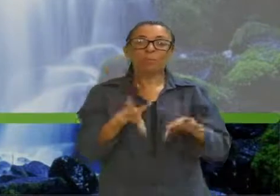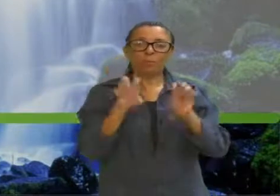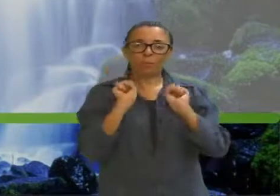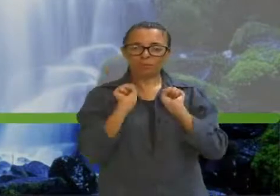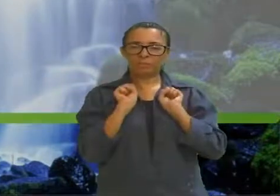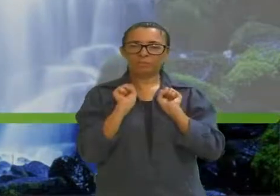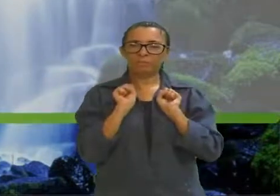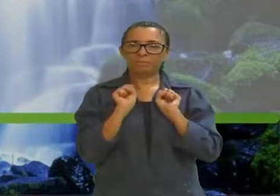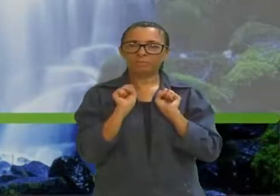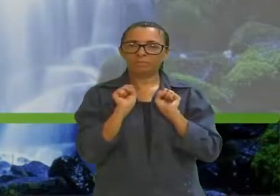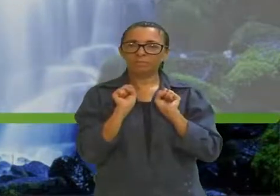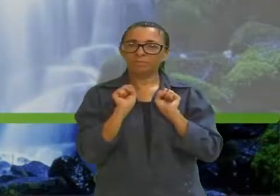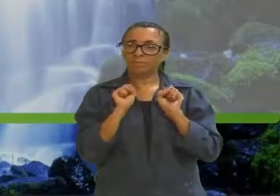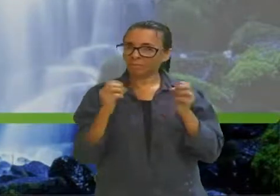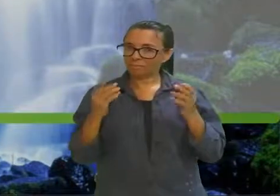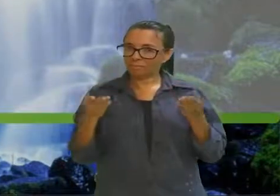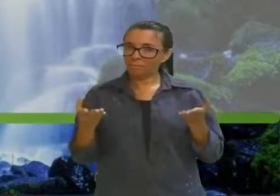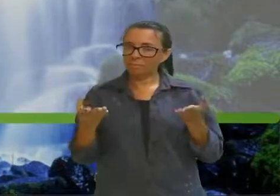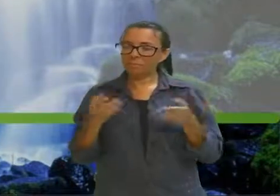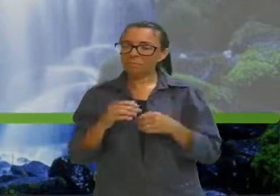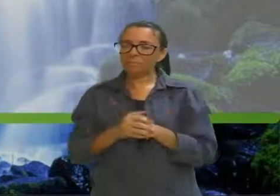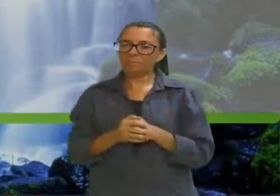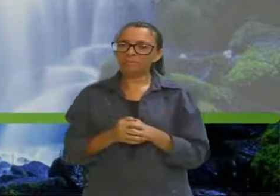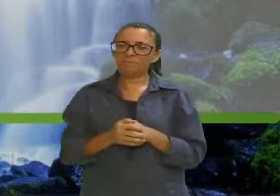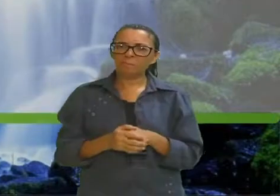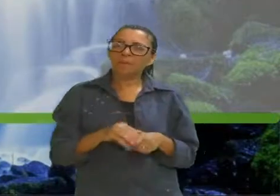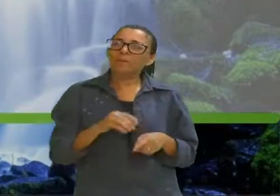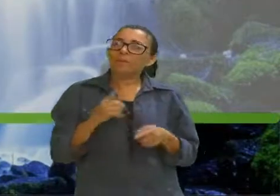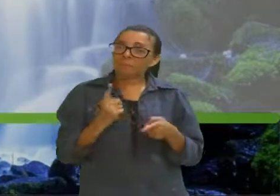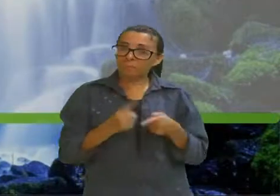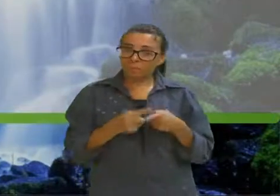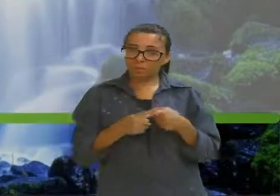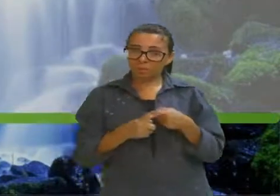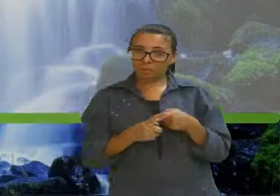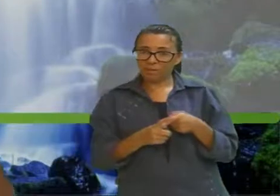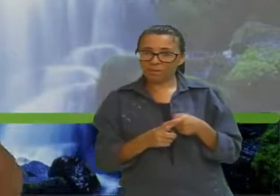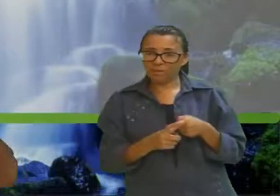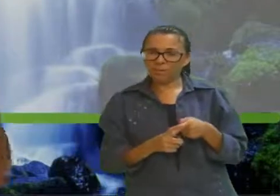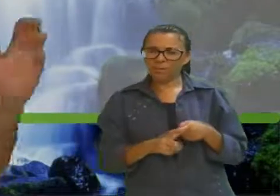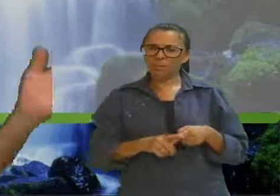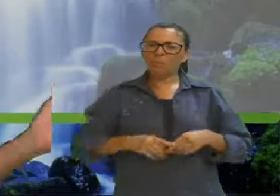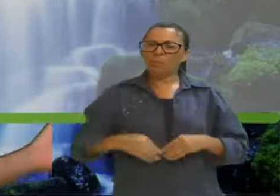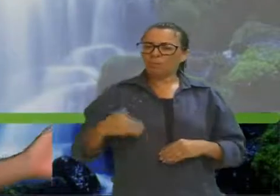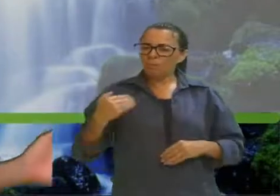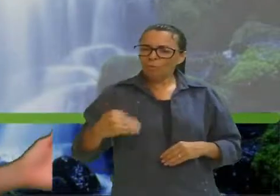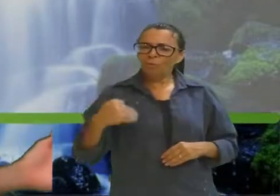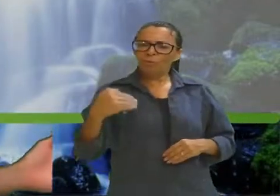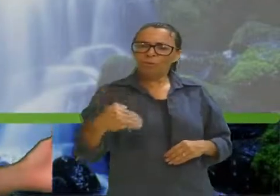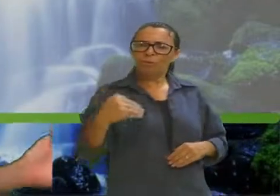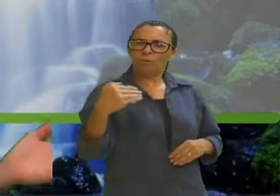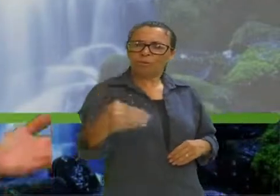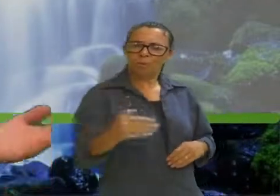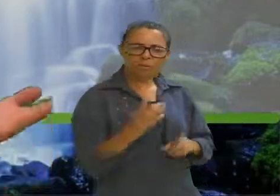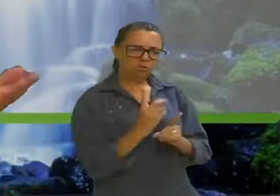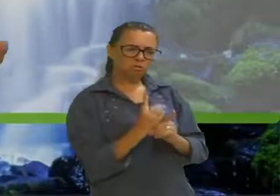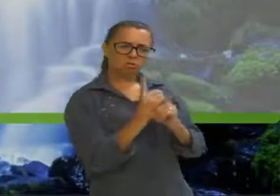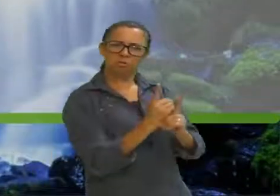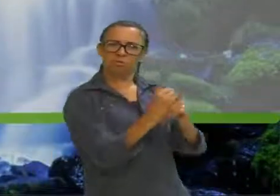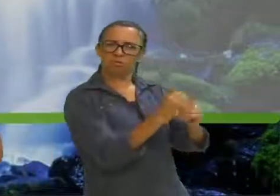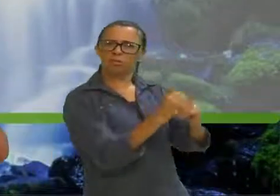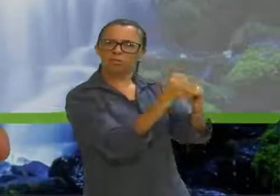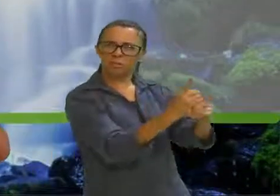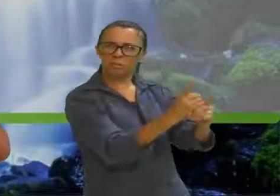Jesus fazia, eles conseguiam observar grandes maravilhas e